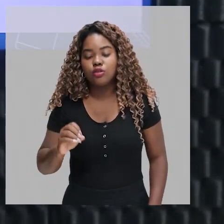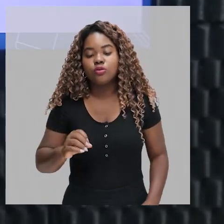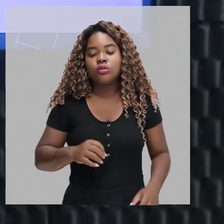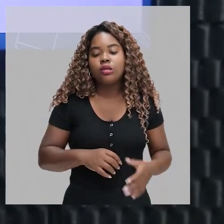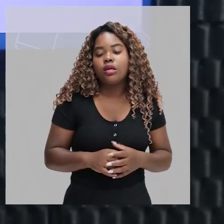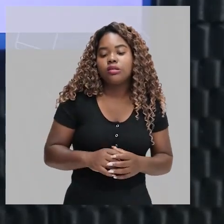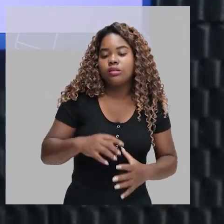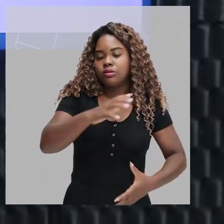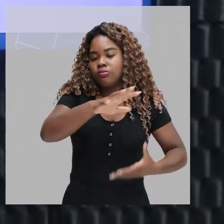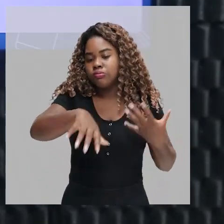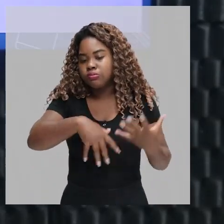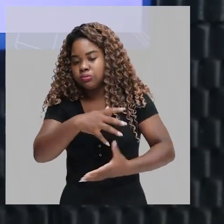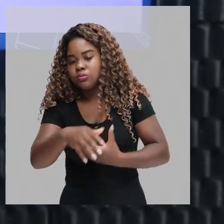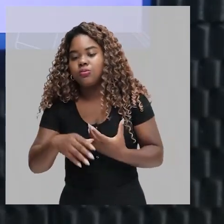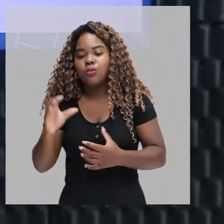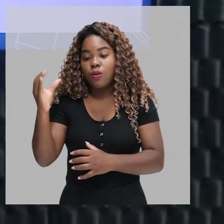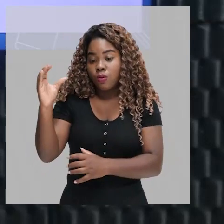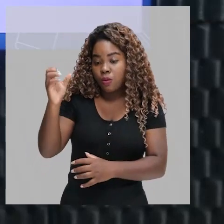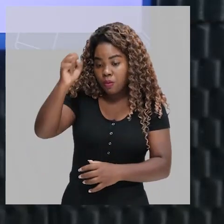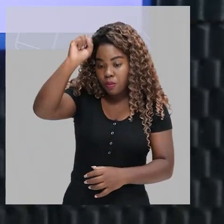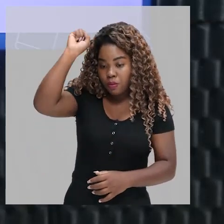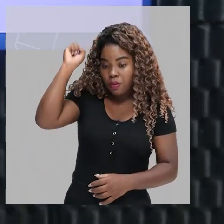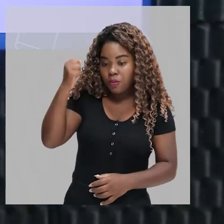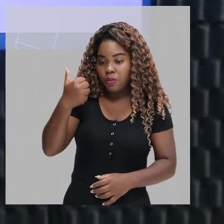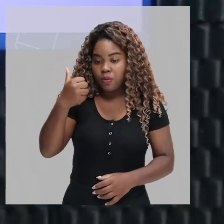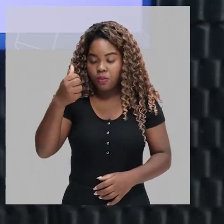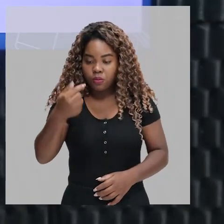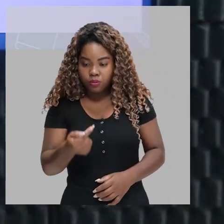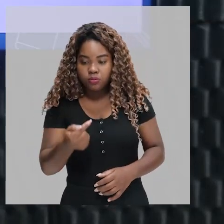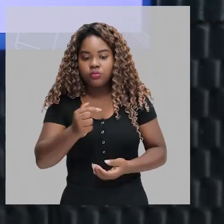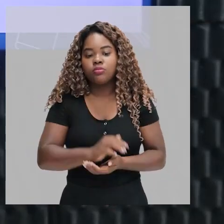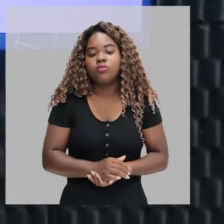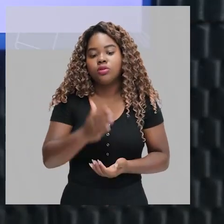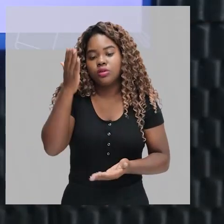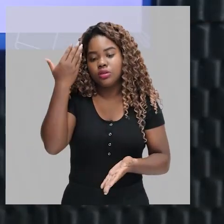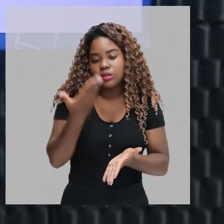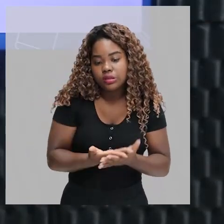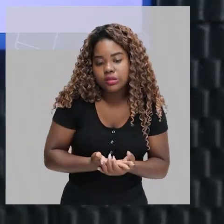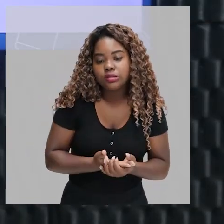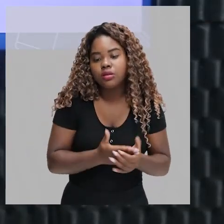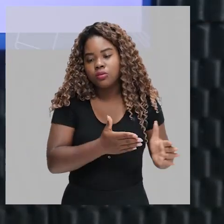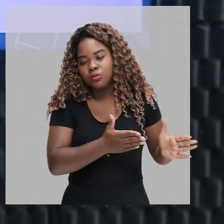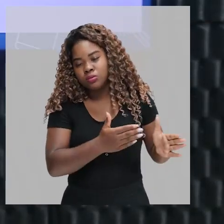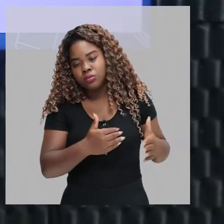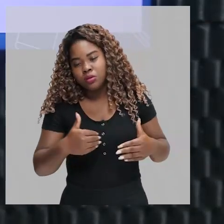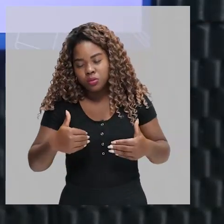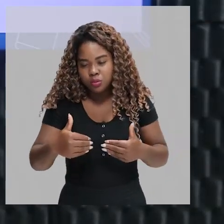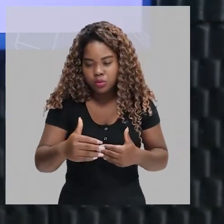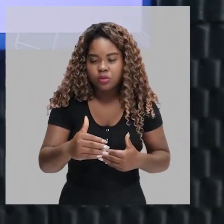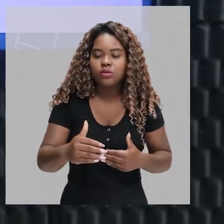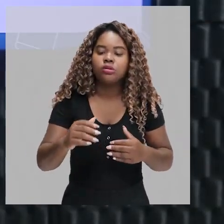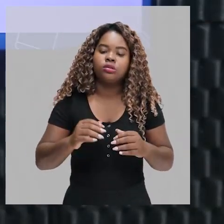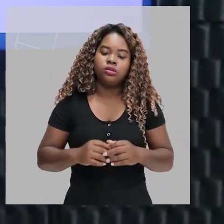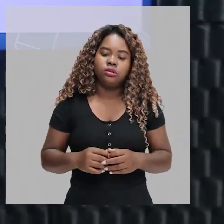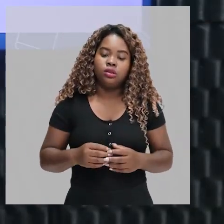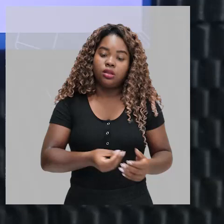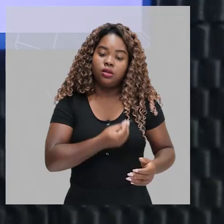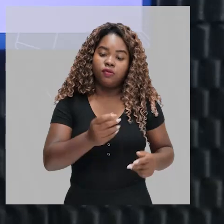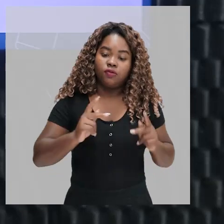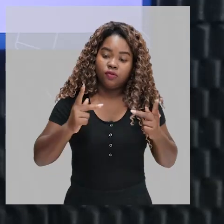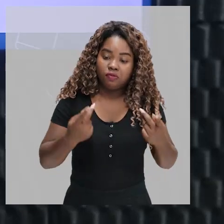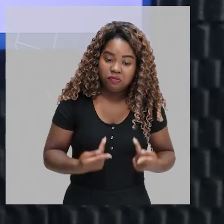do século 17 os iluministas acreditavam que o progresso da humanidade estava atrelado ao desenvolvimento do conhecimento